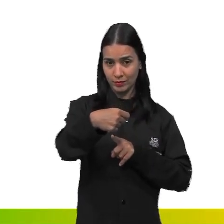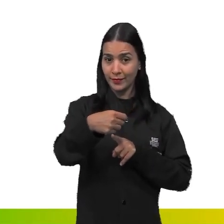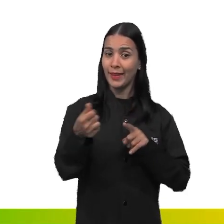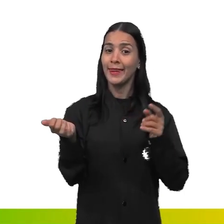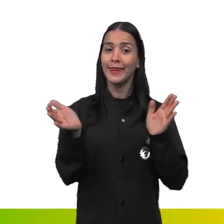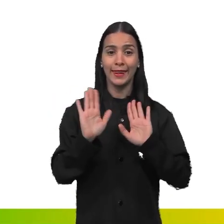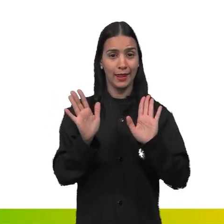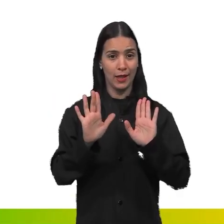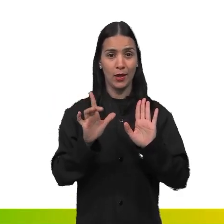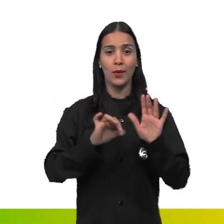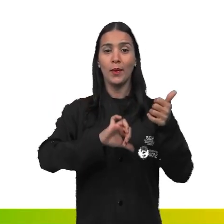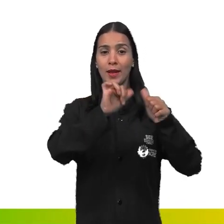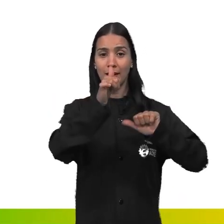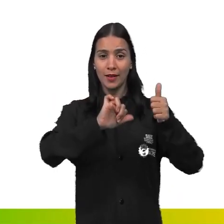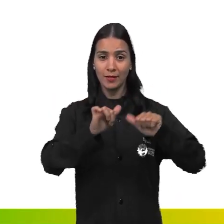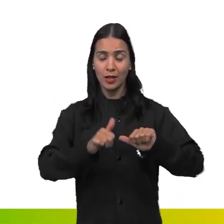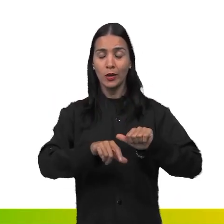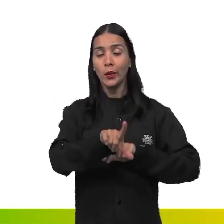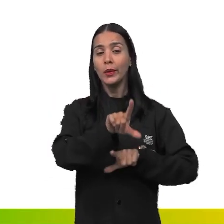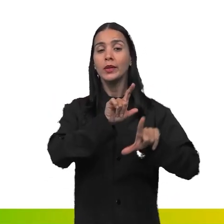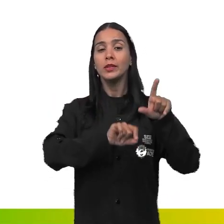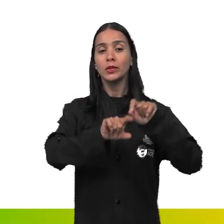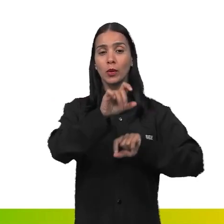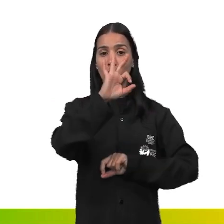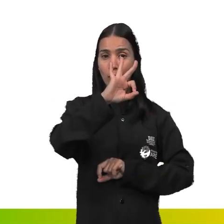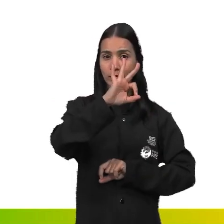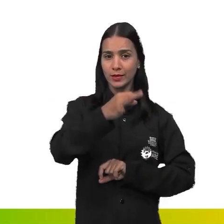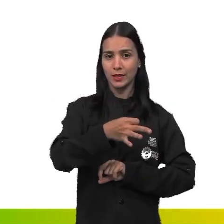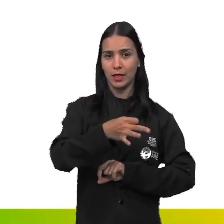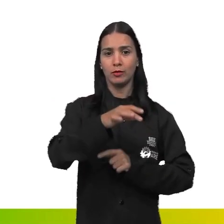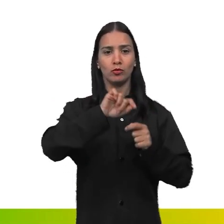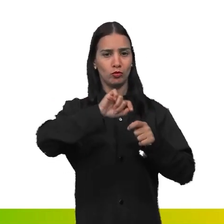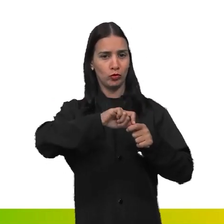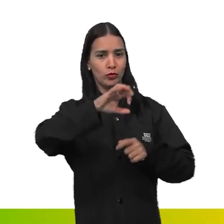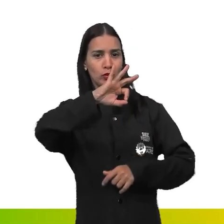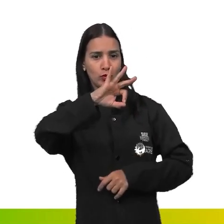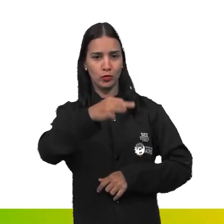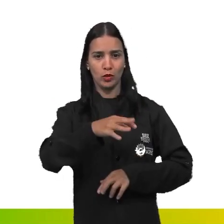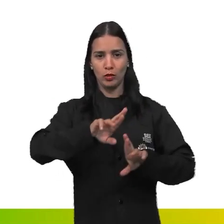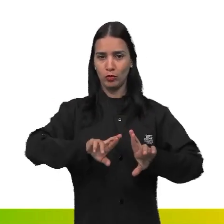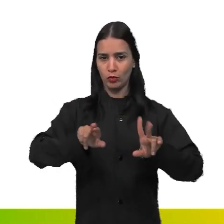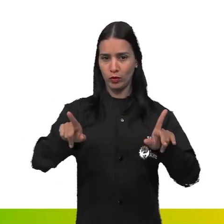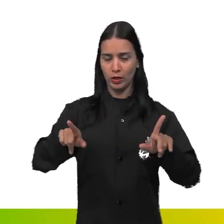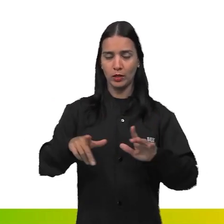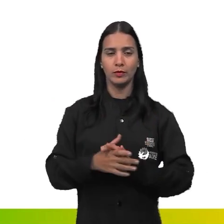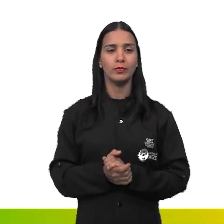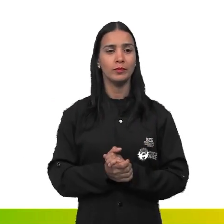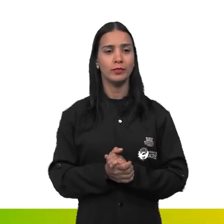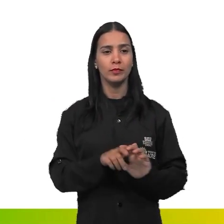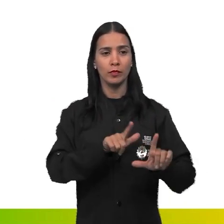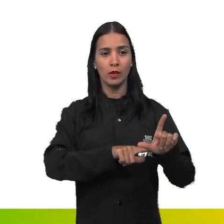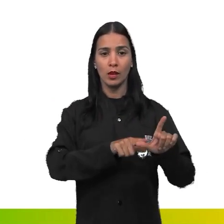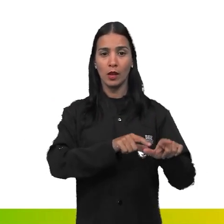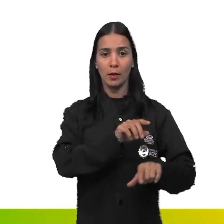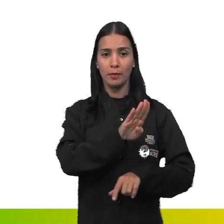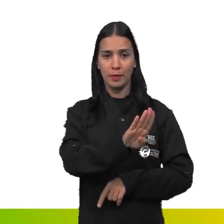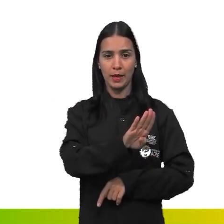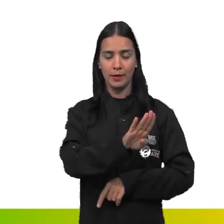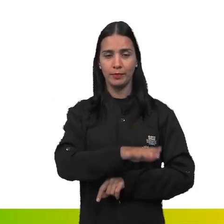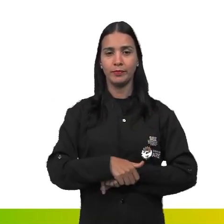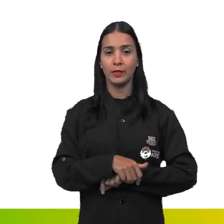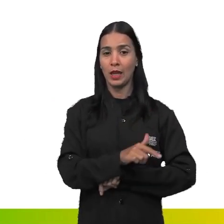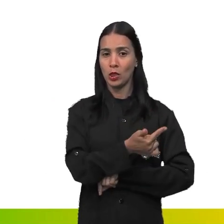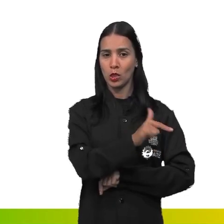avaliou que era certo. Tipo, se ele fez uma falta e ninguém percebeu, mas ele falou, cometia a falta. Alternativa B. O despreparo